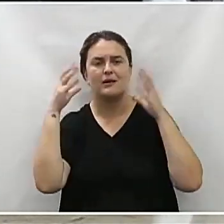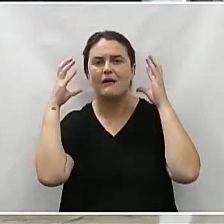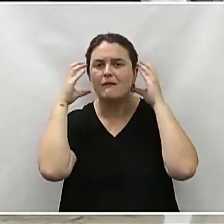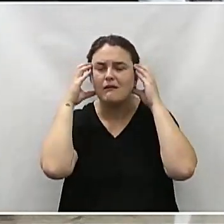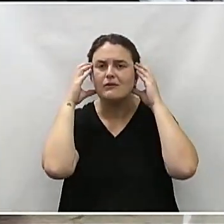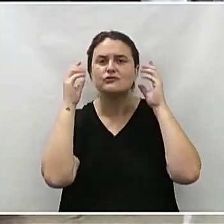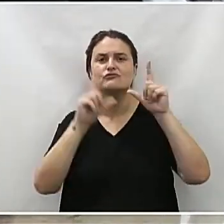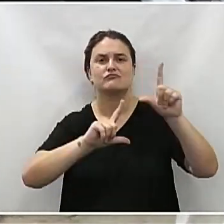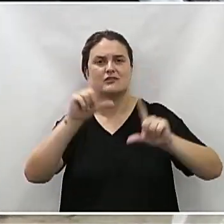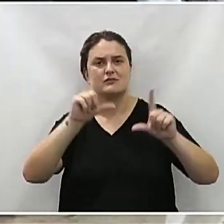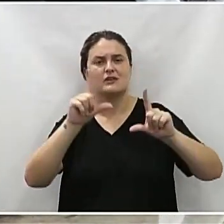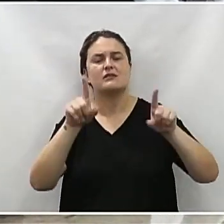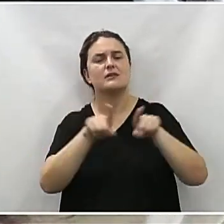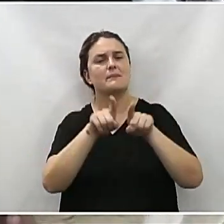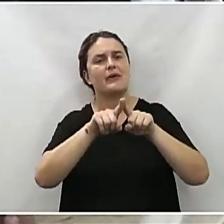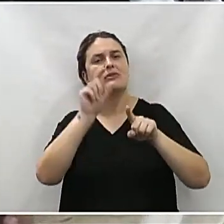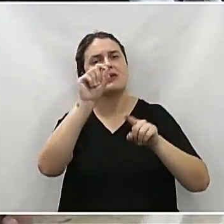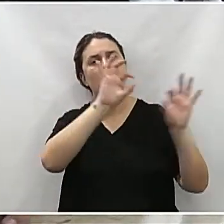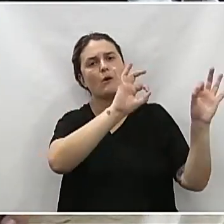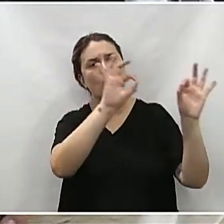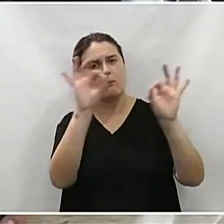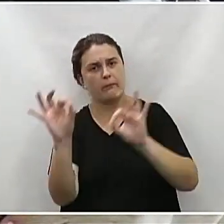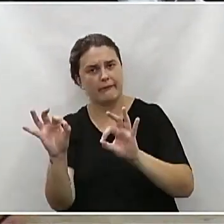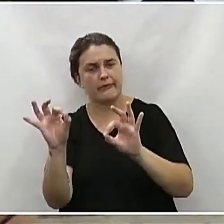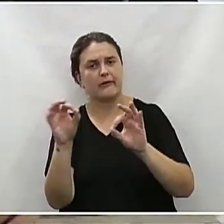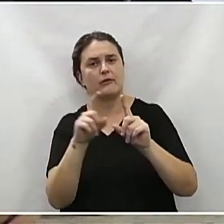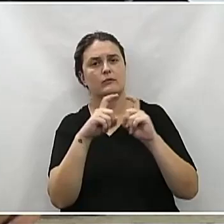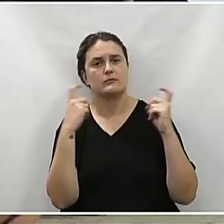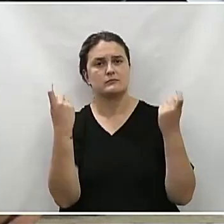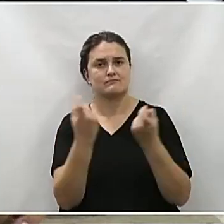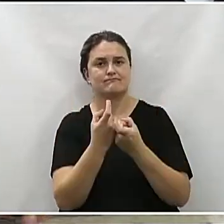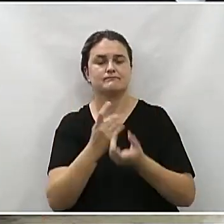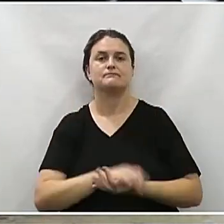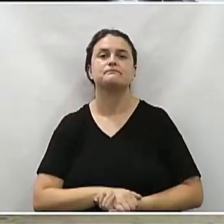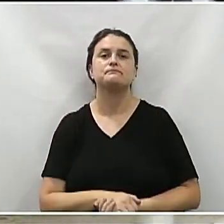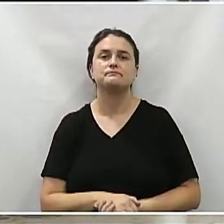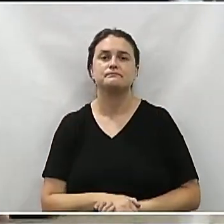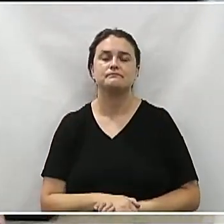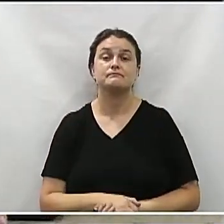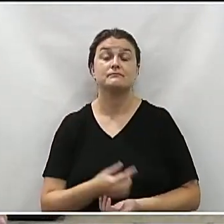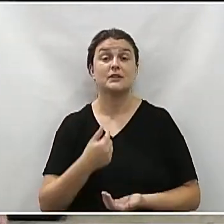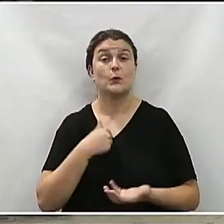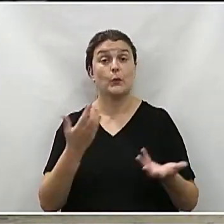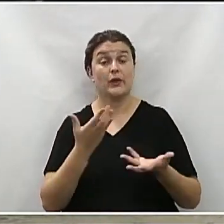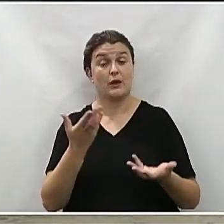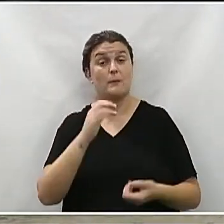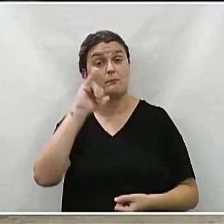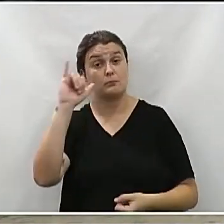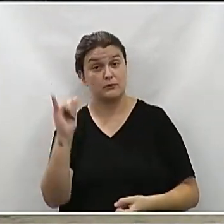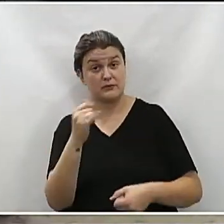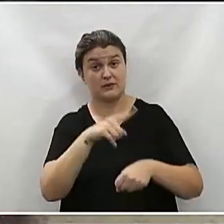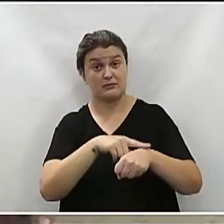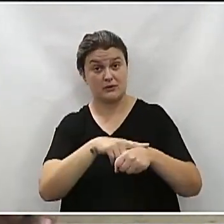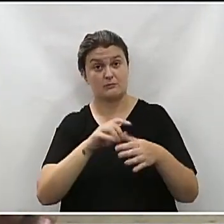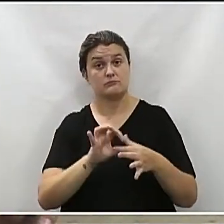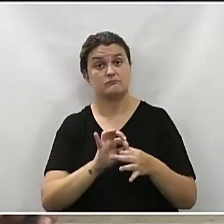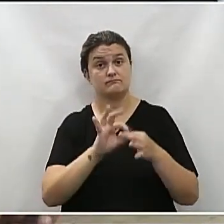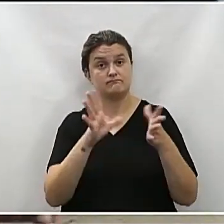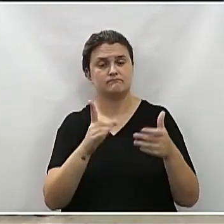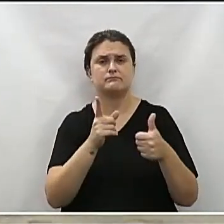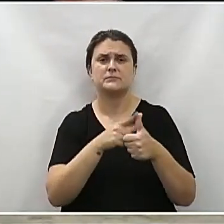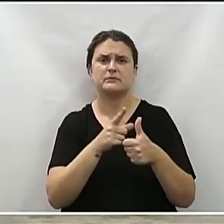aos que nos acompanham hoje nessa sessão. Boa noite. Eu quero fazer o uso dessa palavra livre